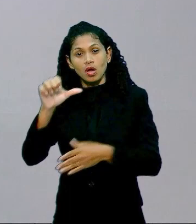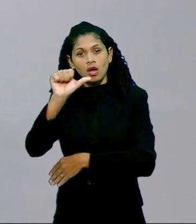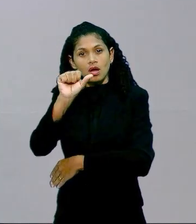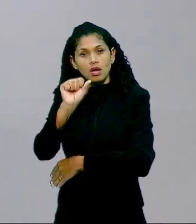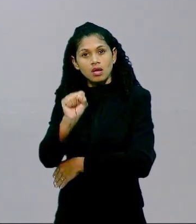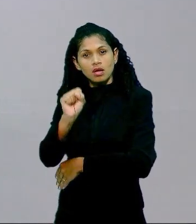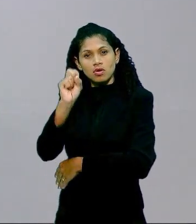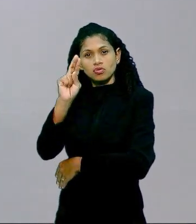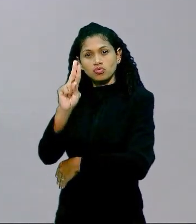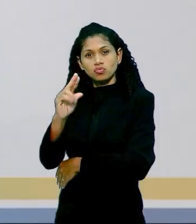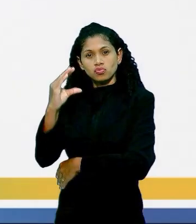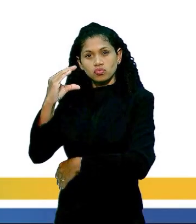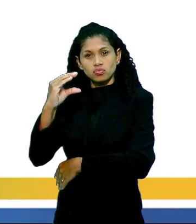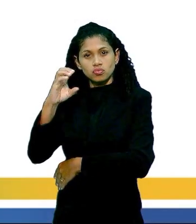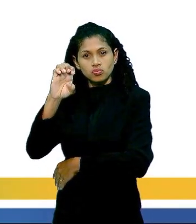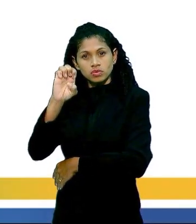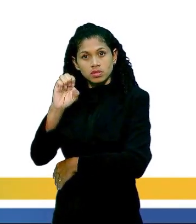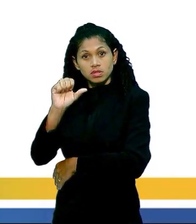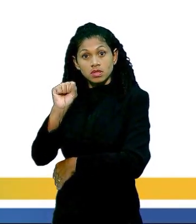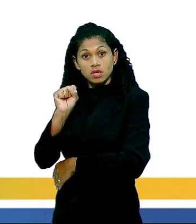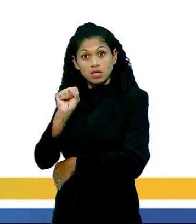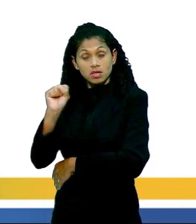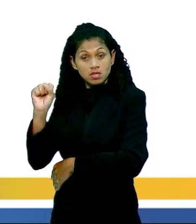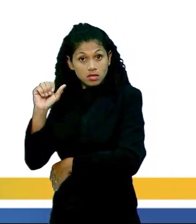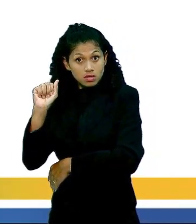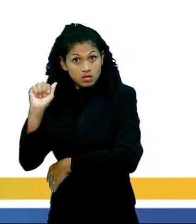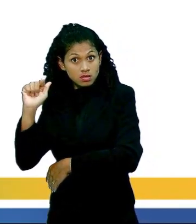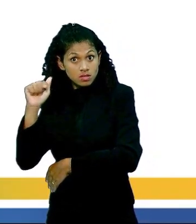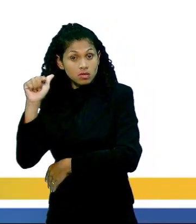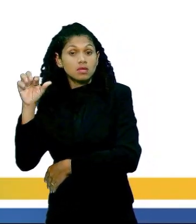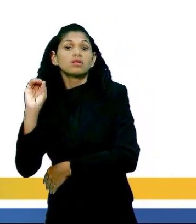ecológica. Tudo bem? Então tá.